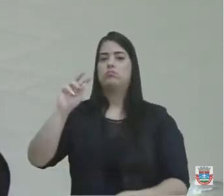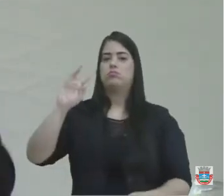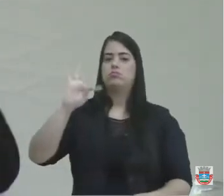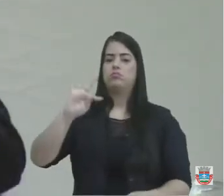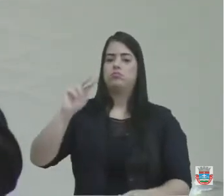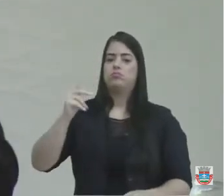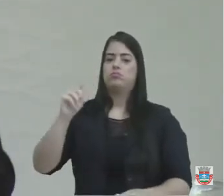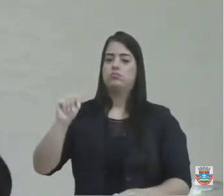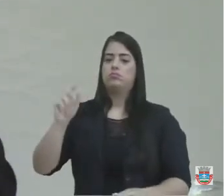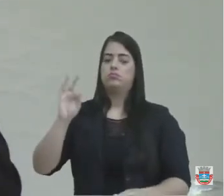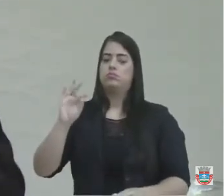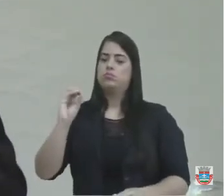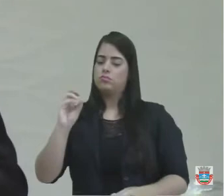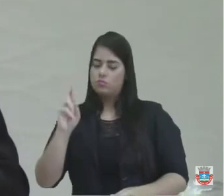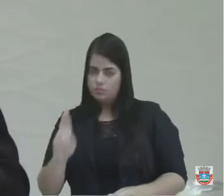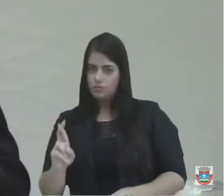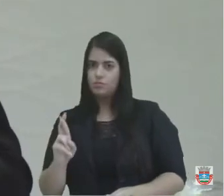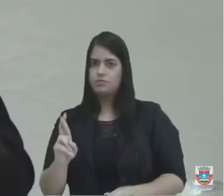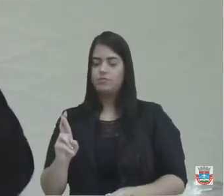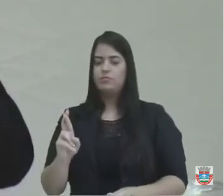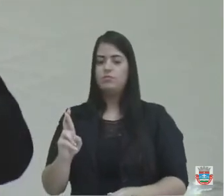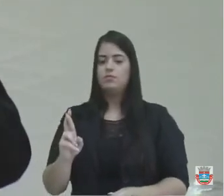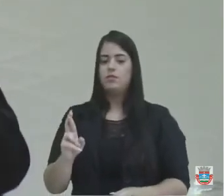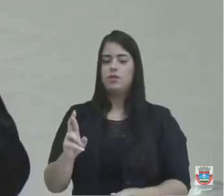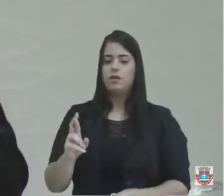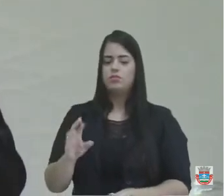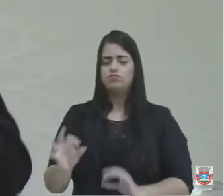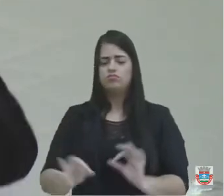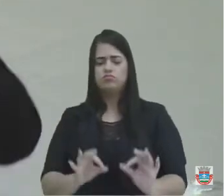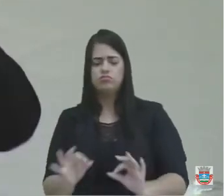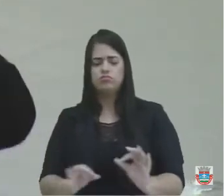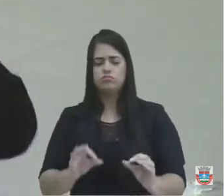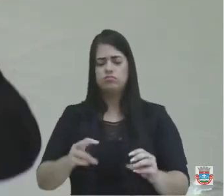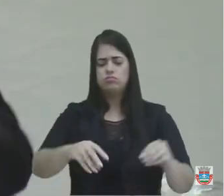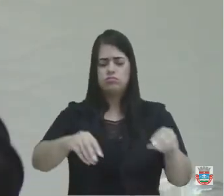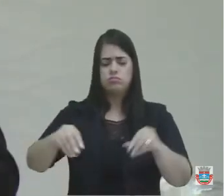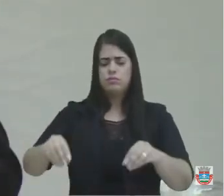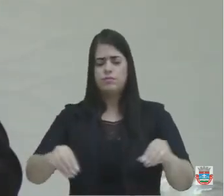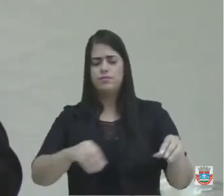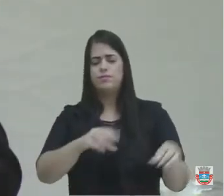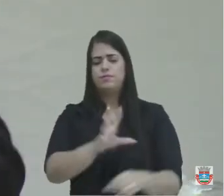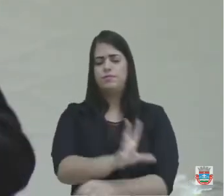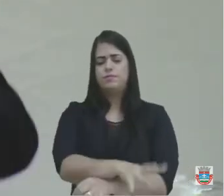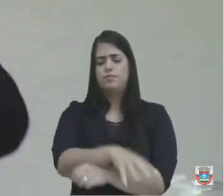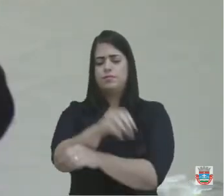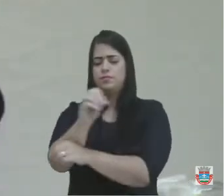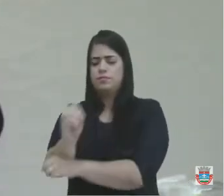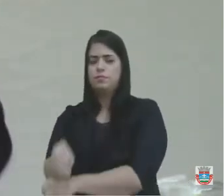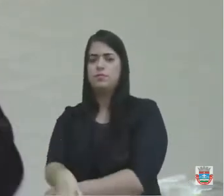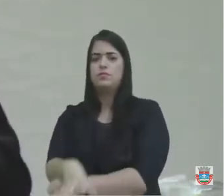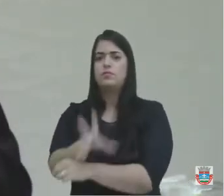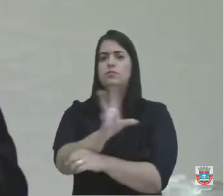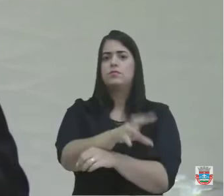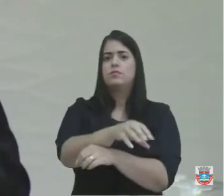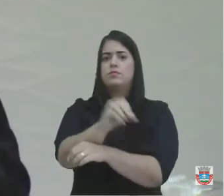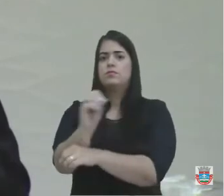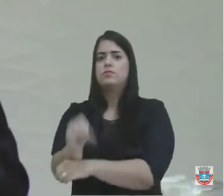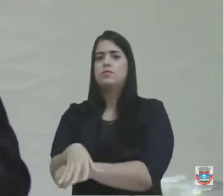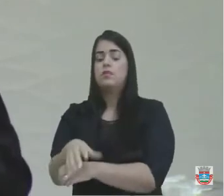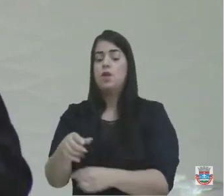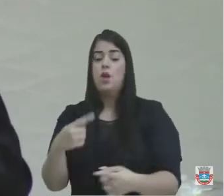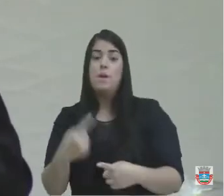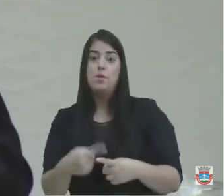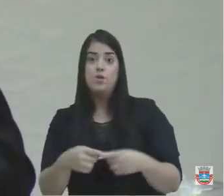o óleo que colocaram para fazer as ações de terra para essas famílias que precisam Principalmente agora na